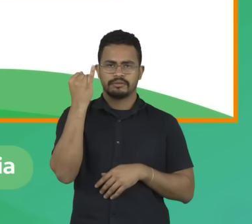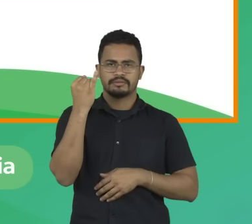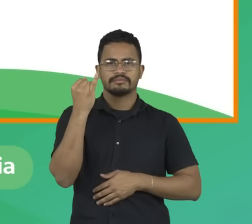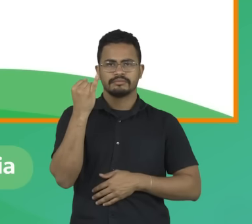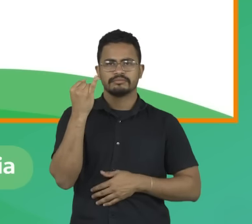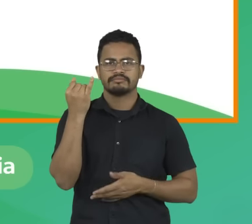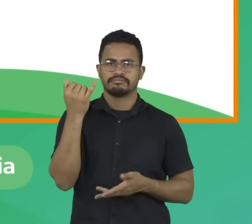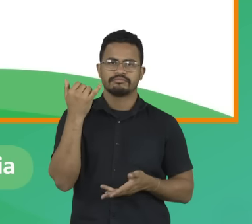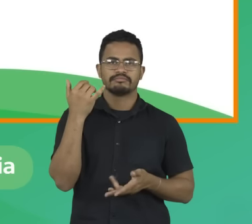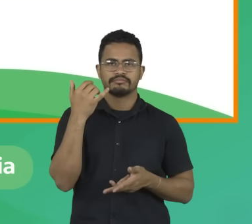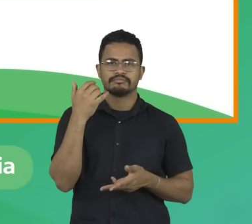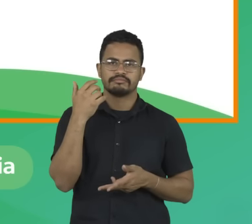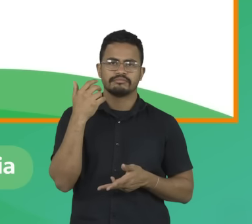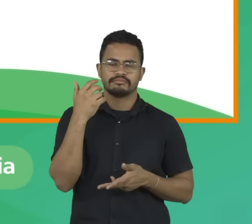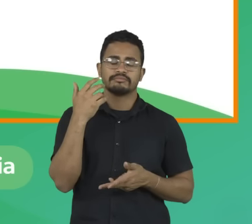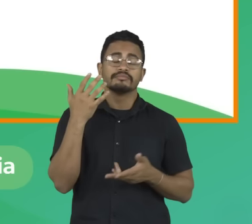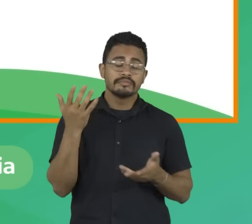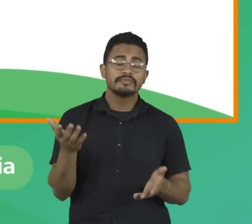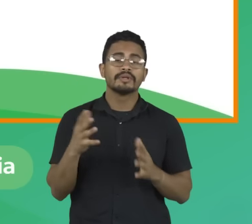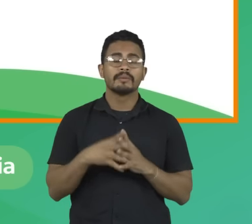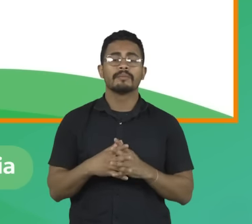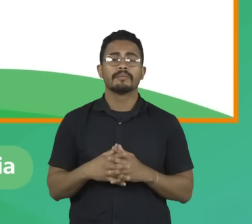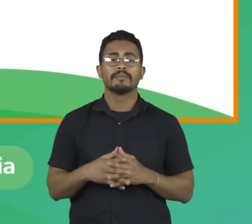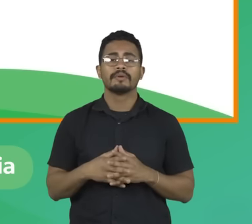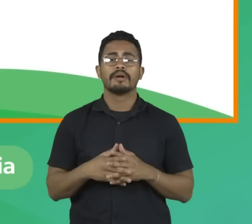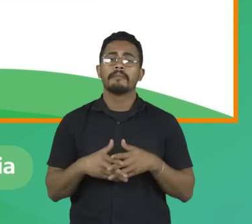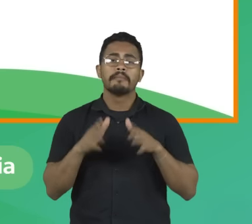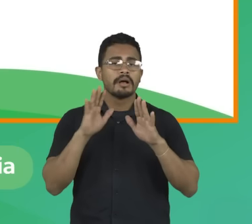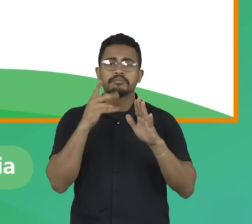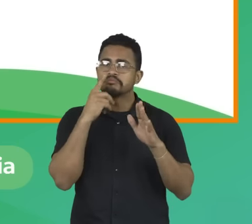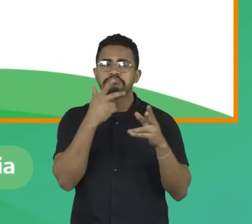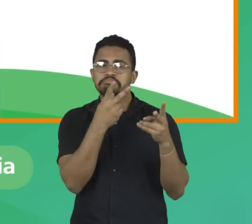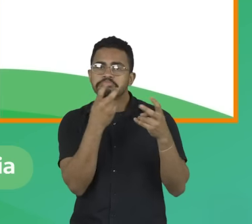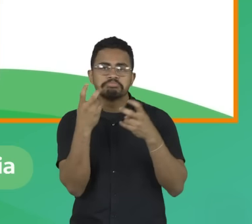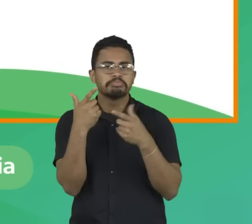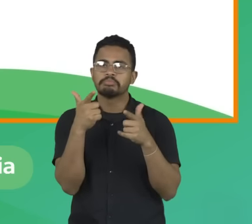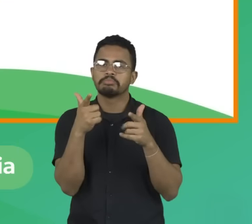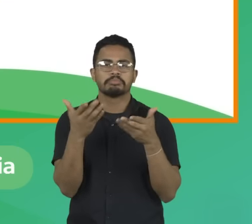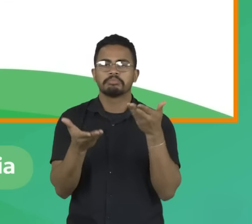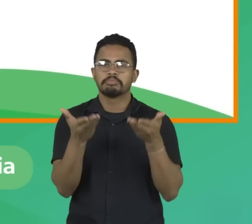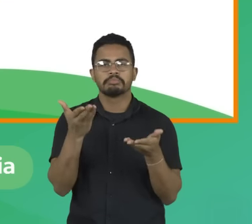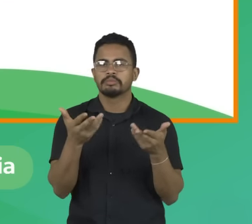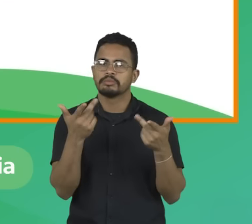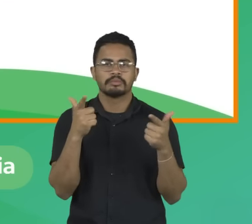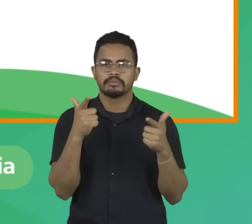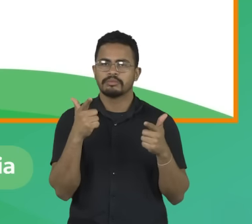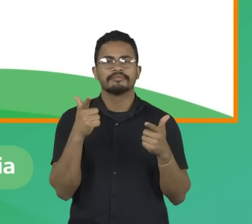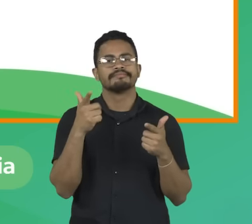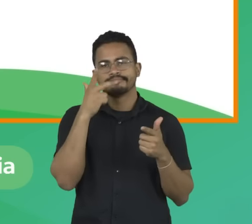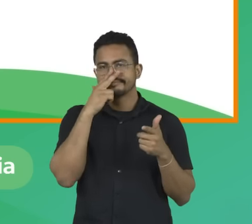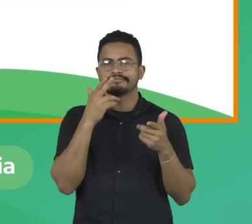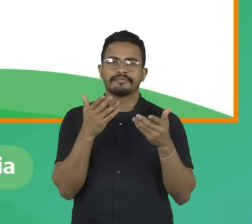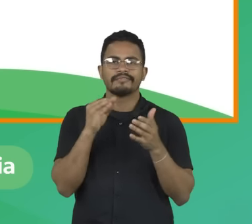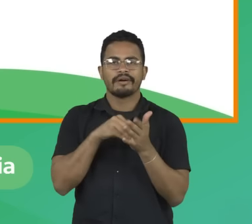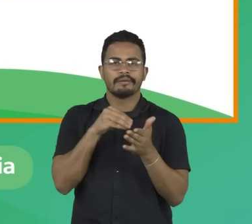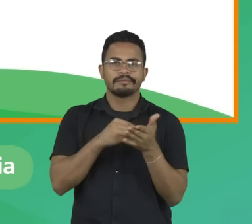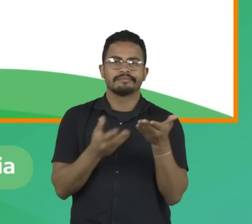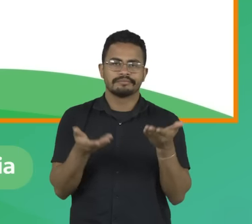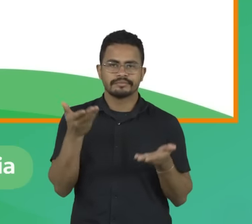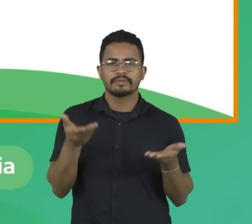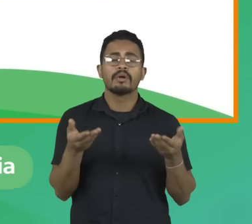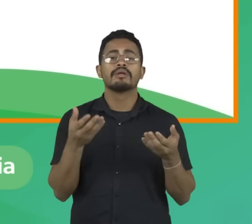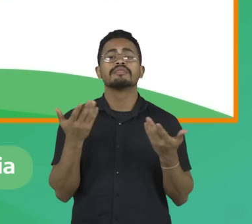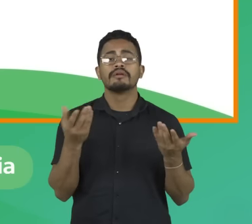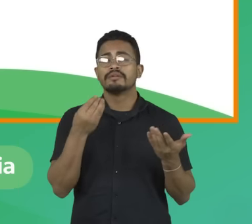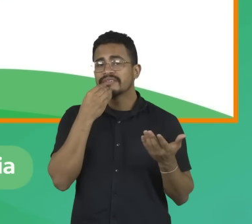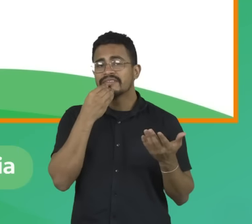do sistema. Entretanto, não é o que se vê, porque esses efeitos vêm desse desequilíbrio. E onde o planeta deveria ser levado em consideração,